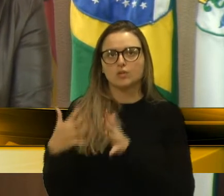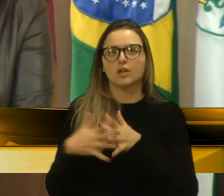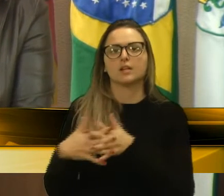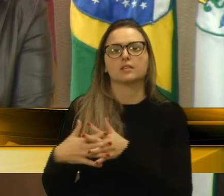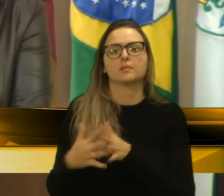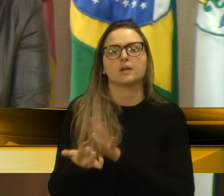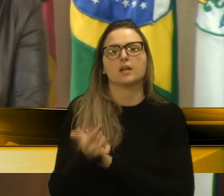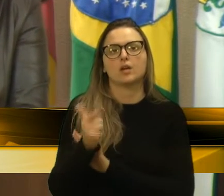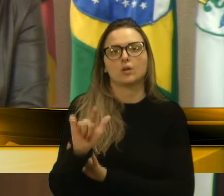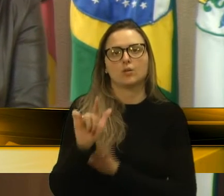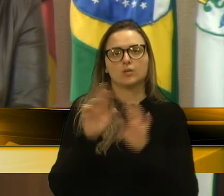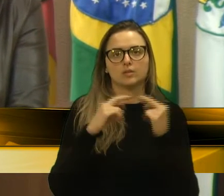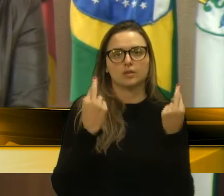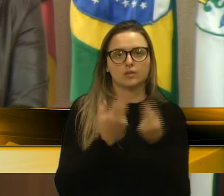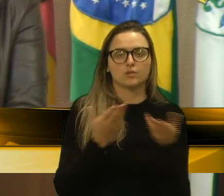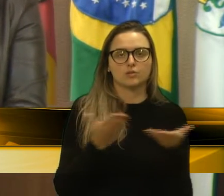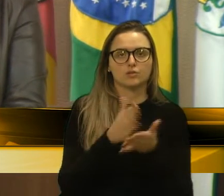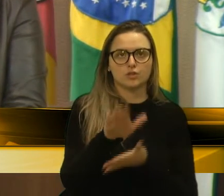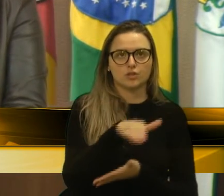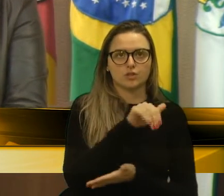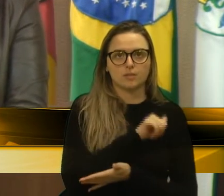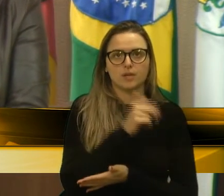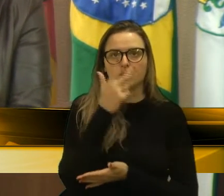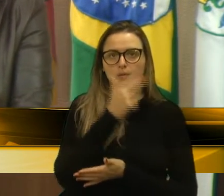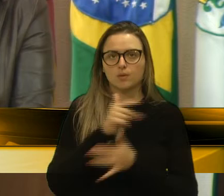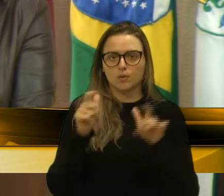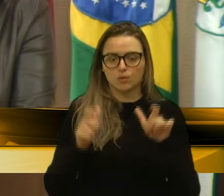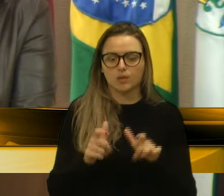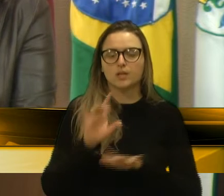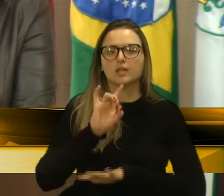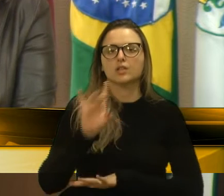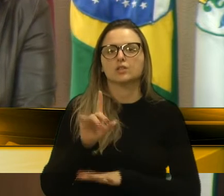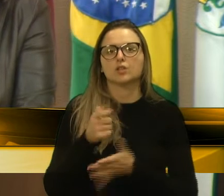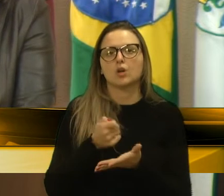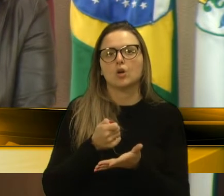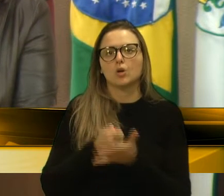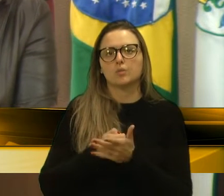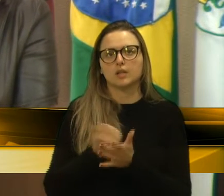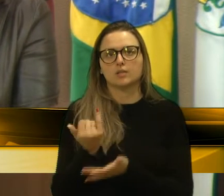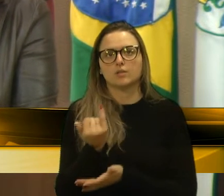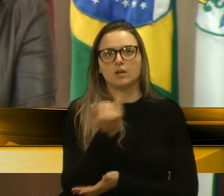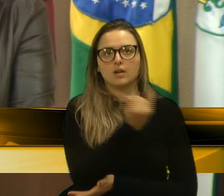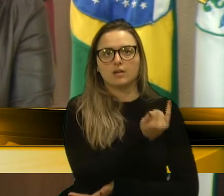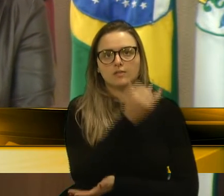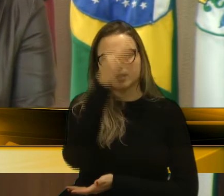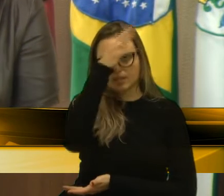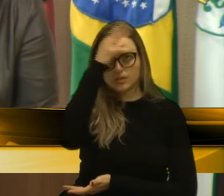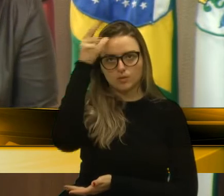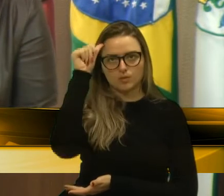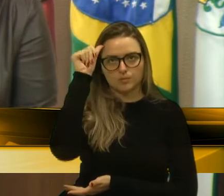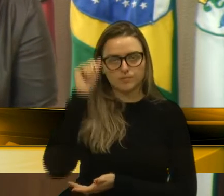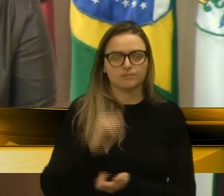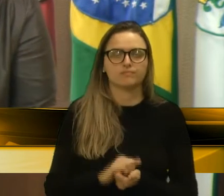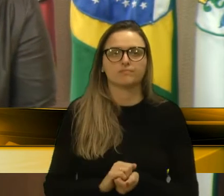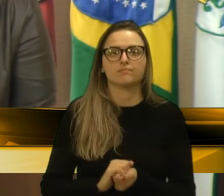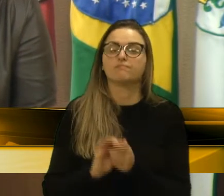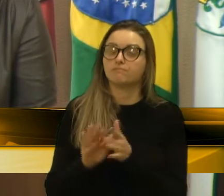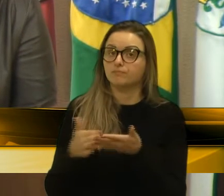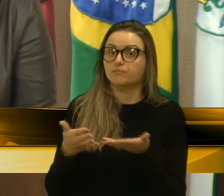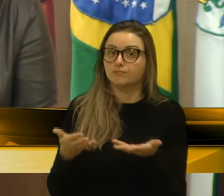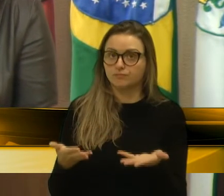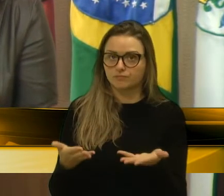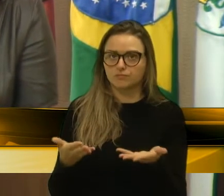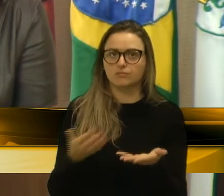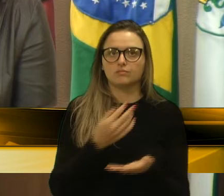outra reunião anteriormente convocada para o mesmo local, sendo apenas exigido prévio aviso à autoridade competente. Então,